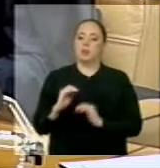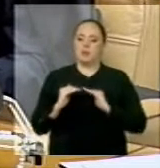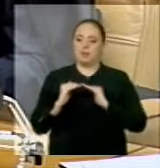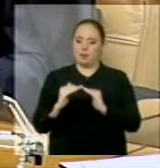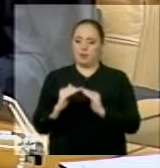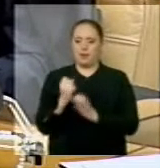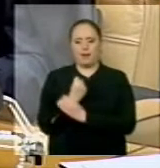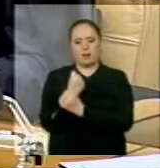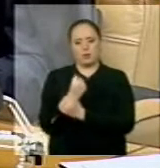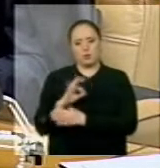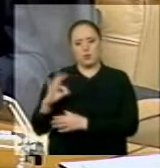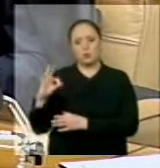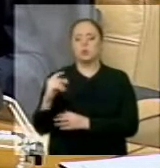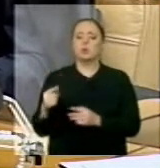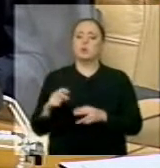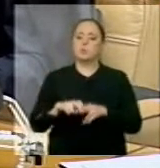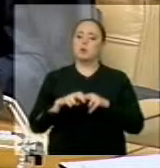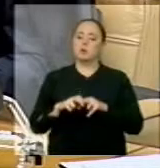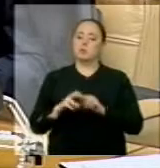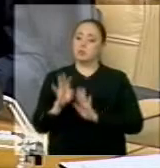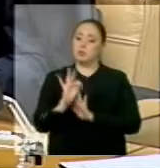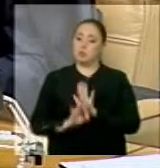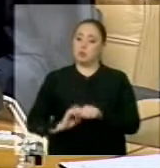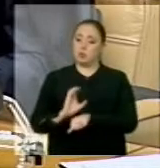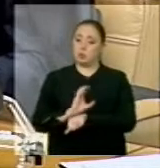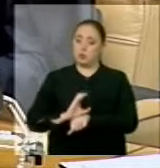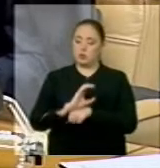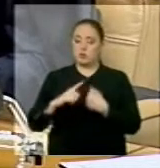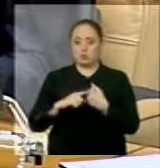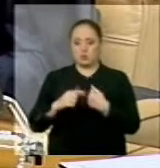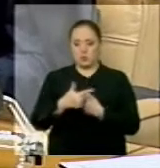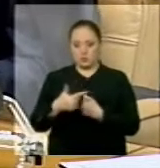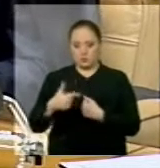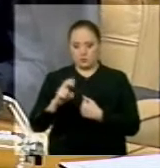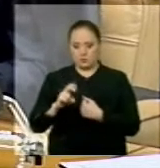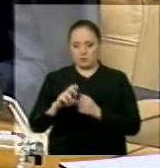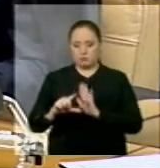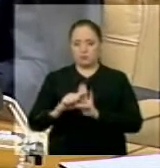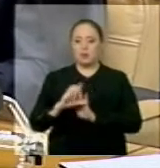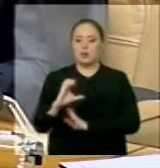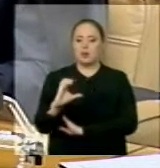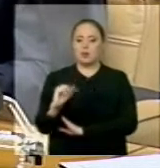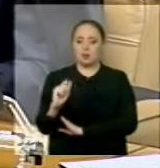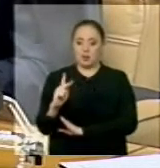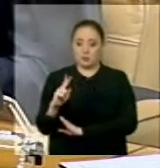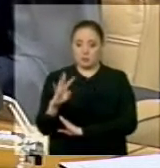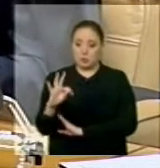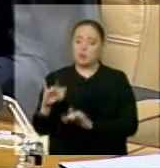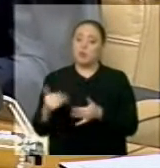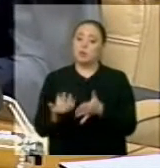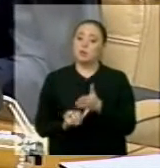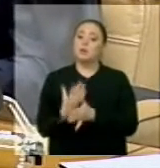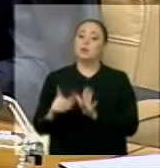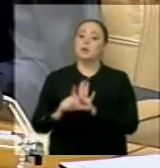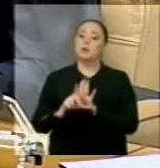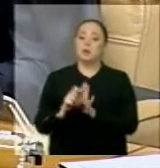modo difuso pelo texto constitucional, artigo 225, caput. Assim, deve o legislador assegurar a máxima